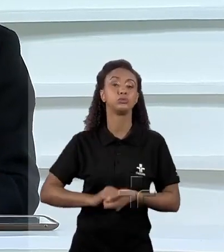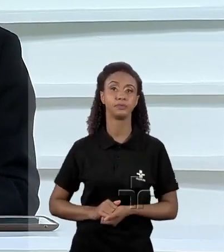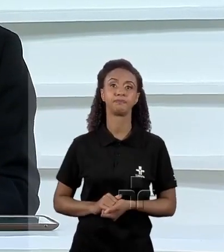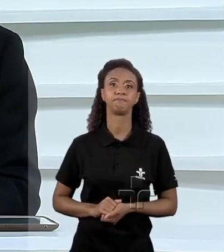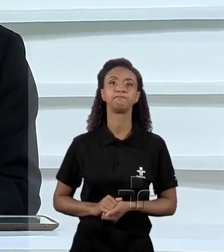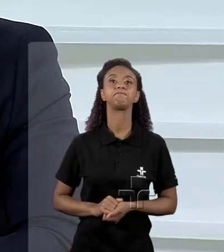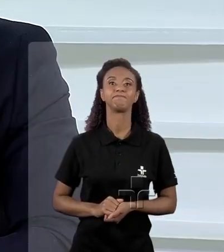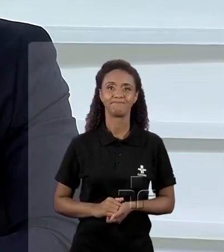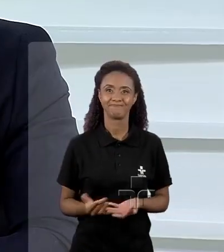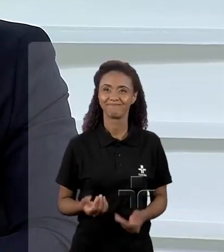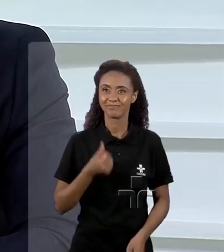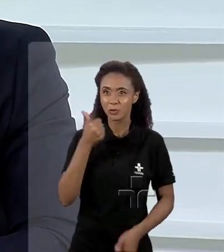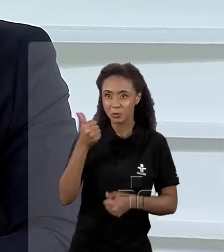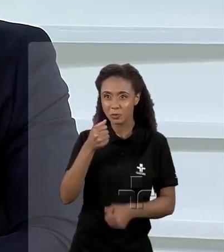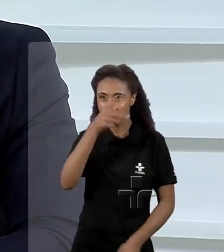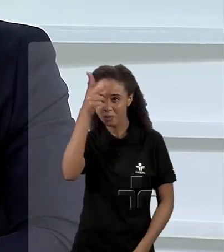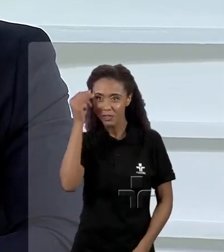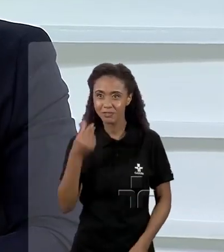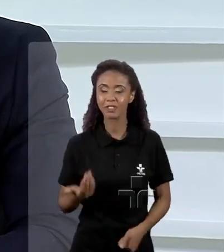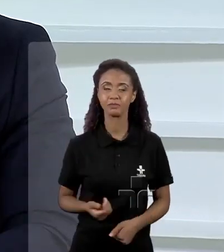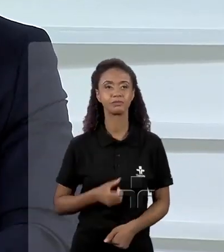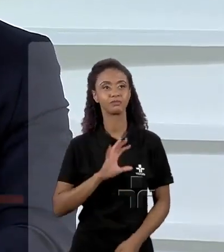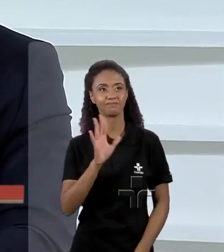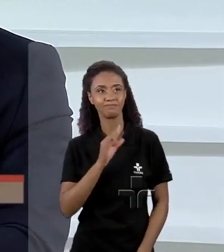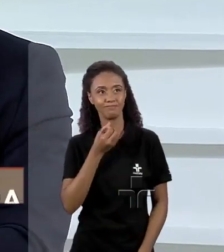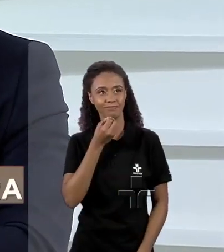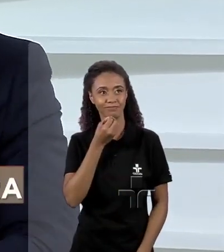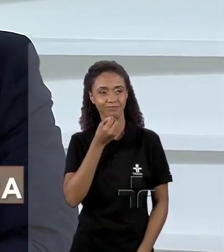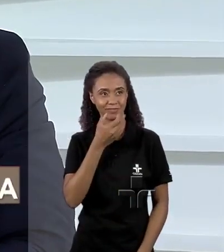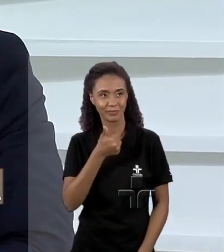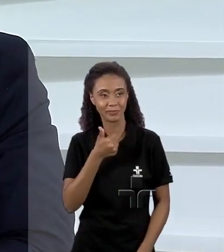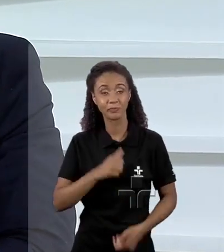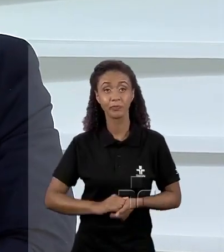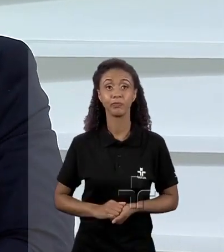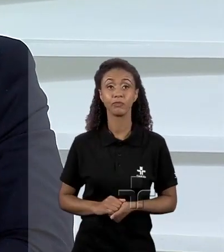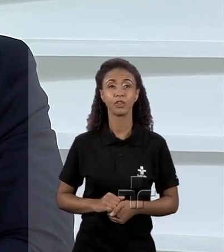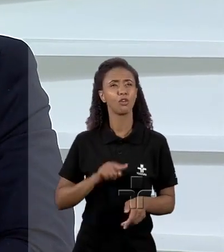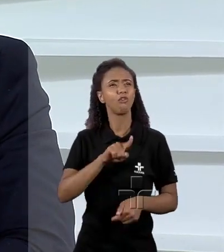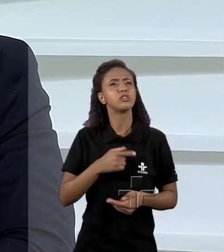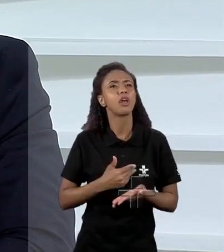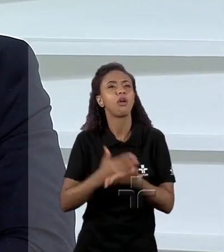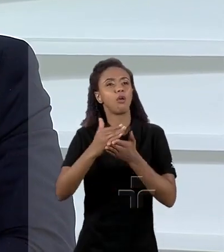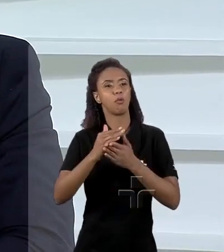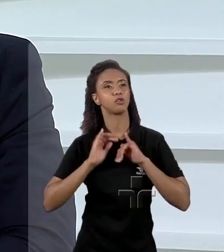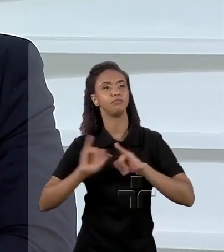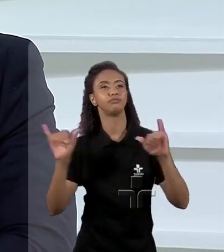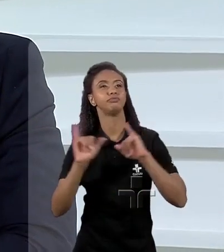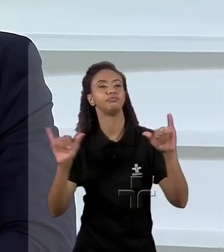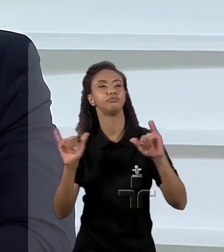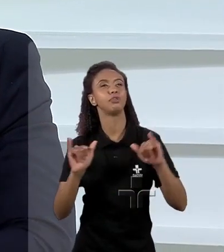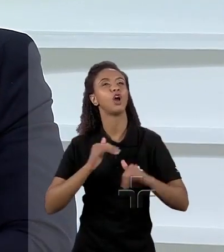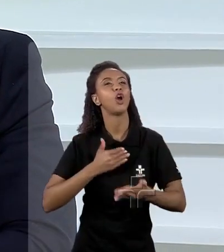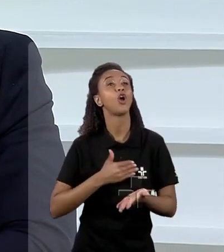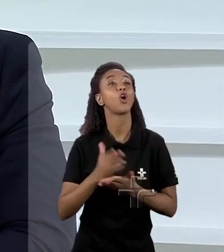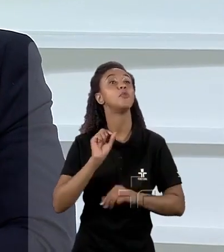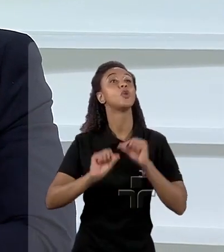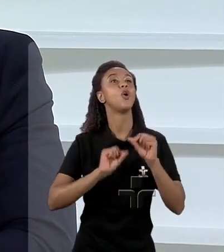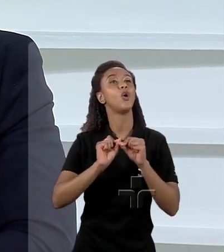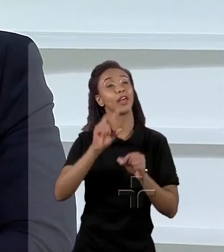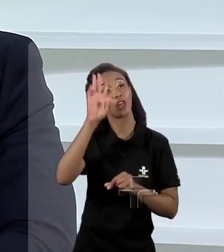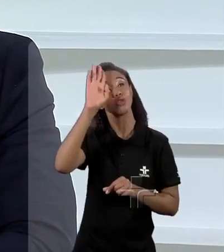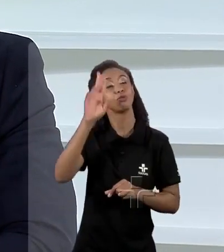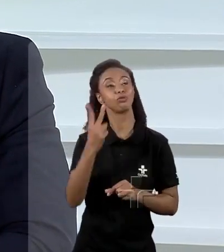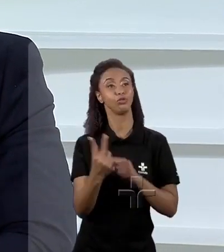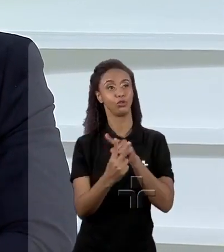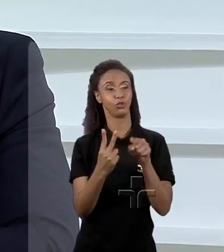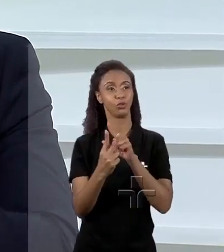prefeito? André, boa noite. Queria perguntar para o senhor o seguinte, desde o começo da sua campanha, o senhor basicamente tem dois mantras, né? Um, o senhor fala, critico o